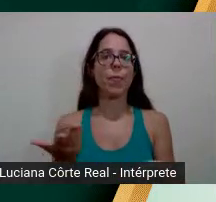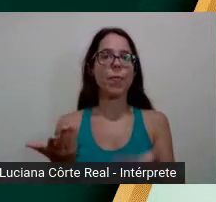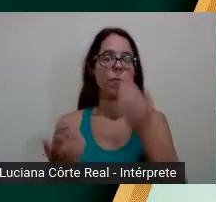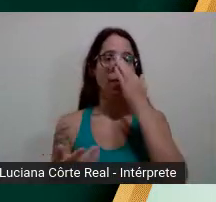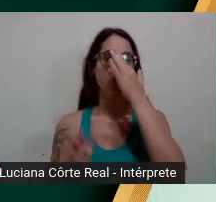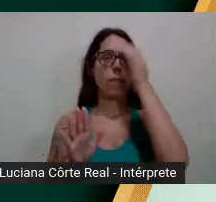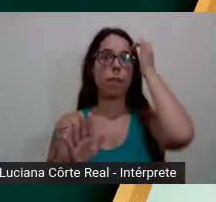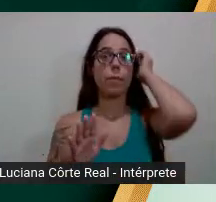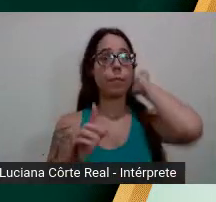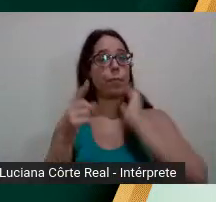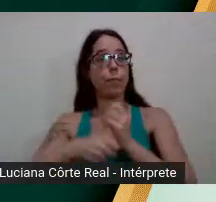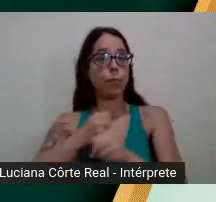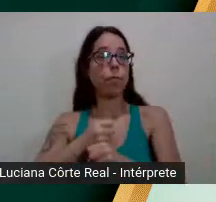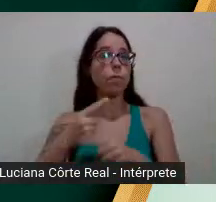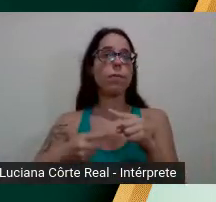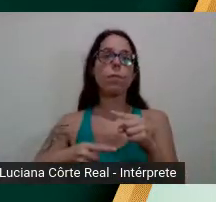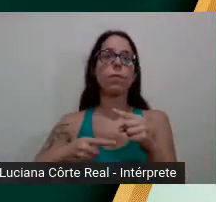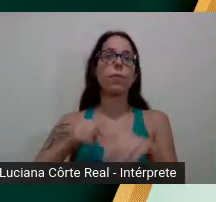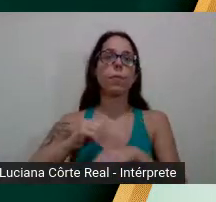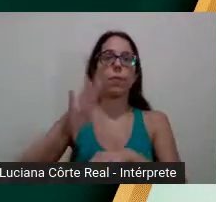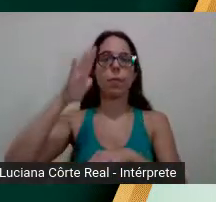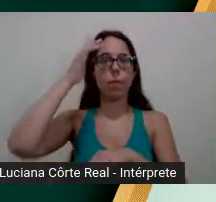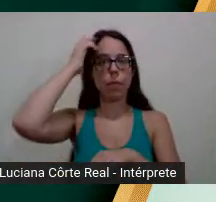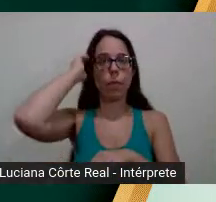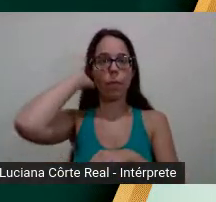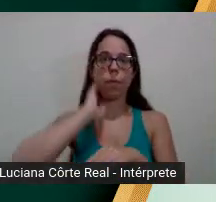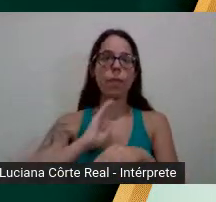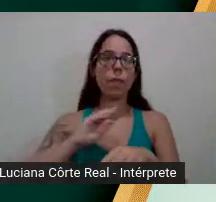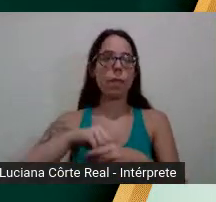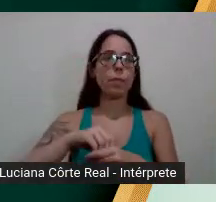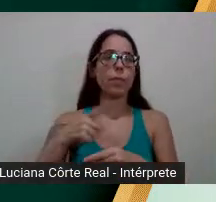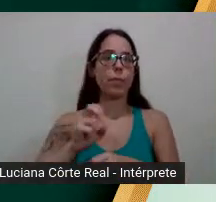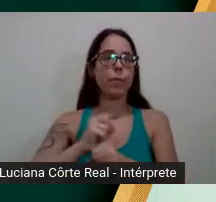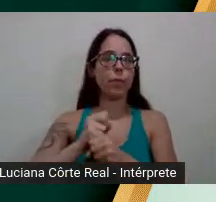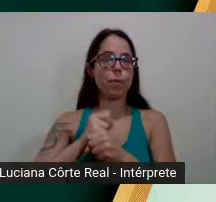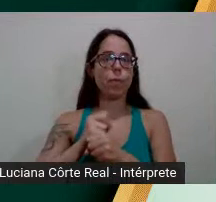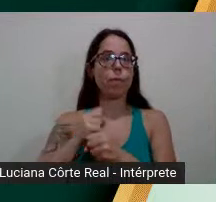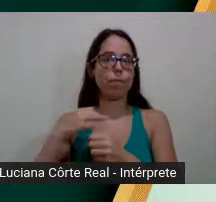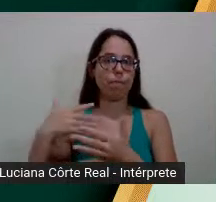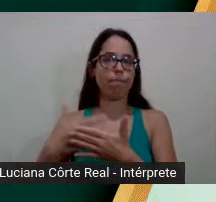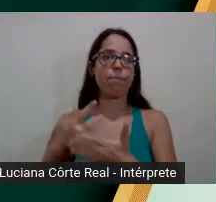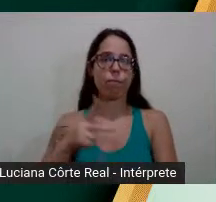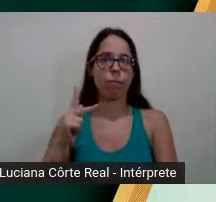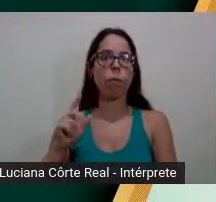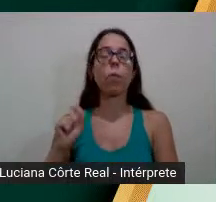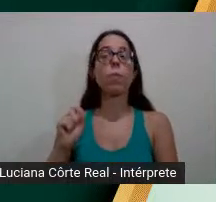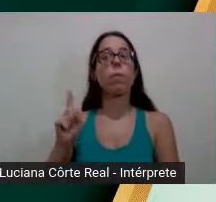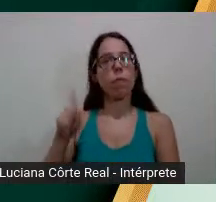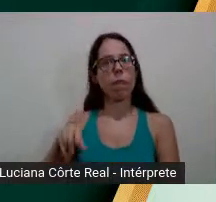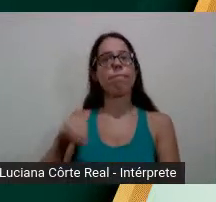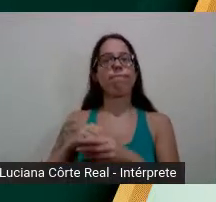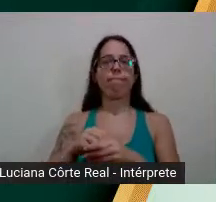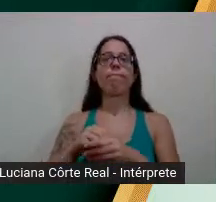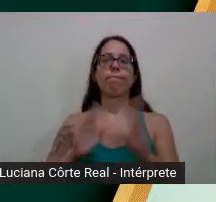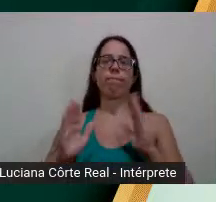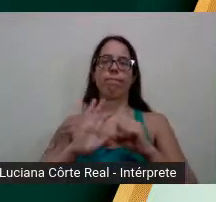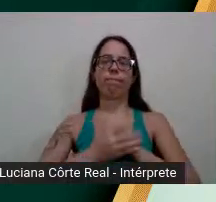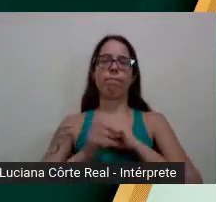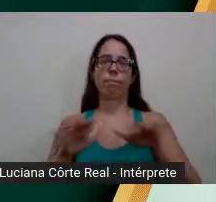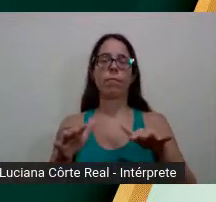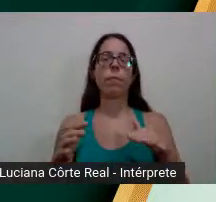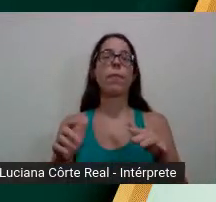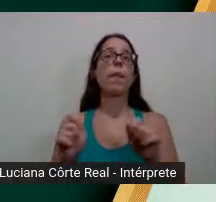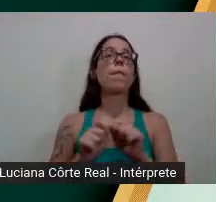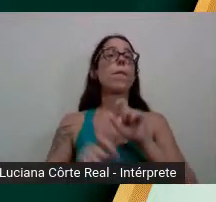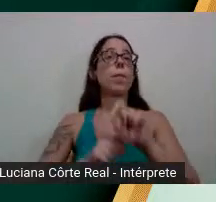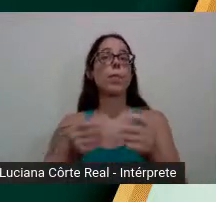Mais de um ano e meio desses 15 anos de história foram em período pandêmico, o que faz com que essa colação